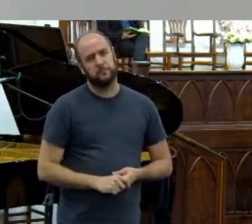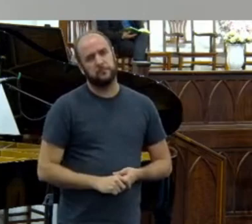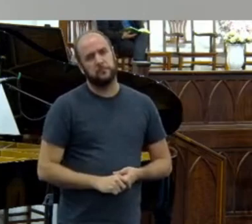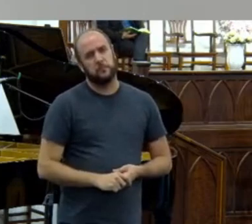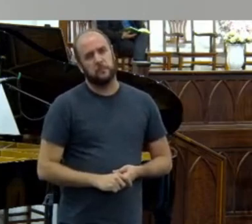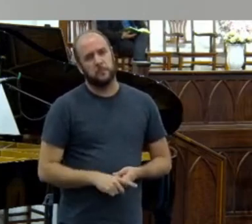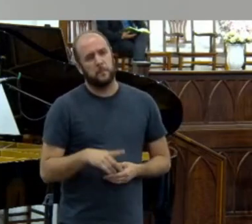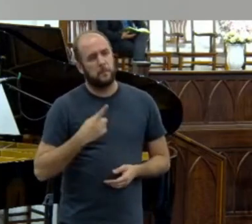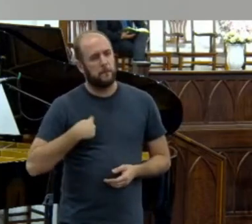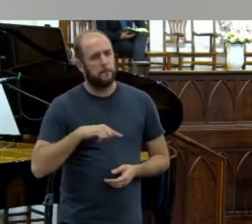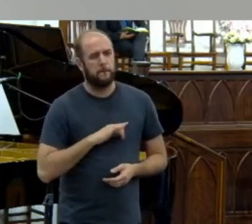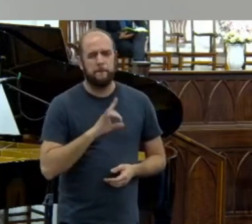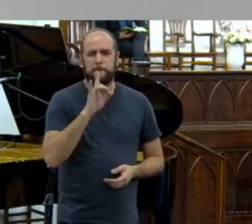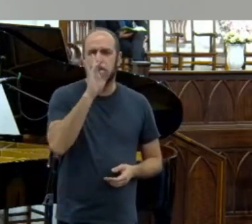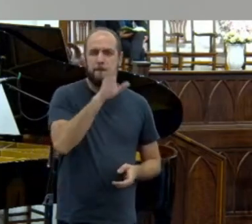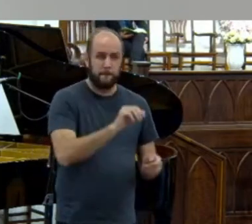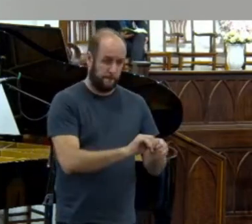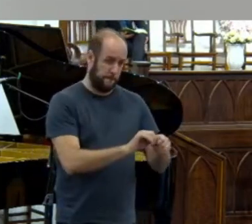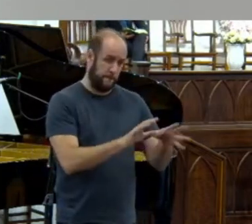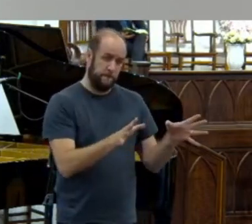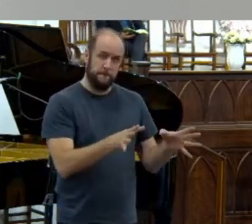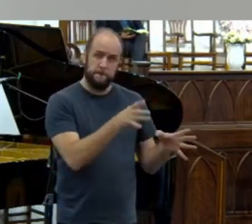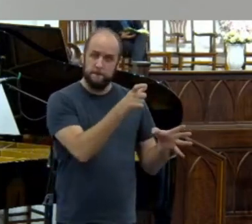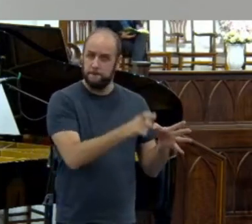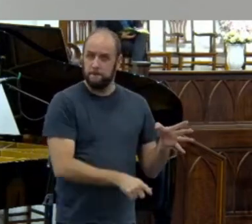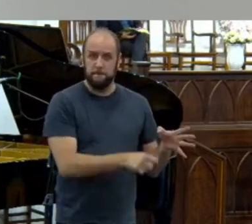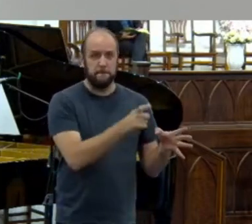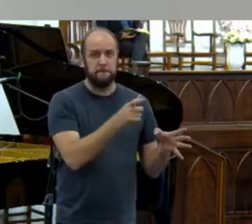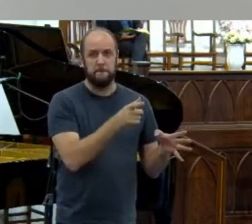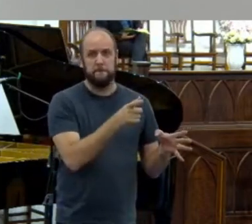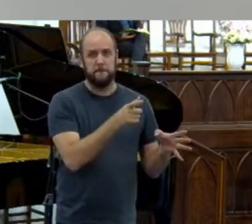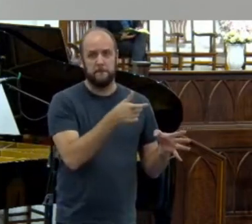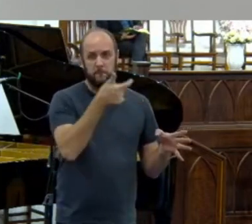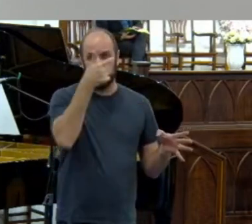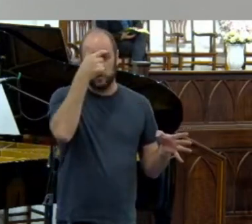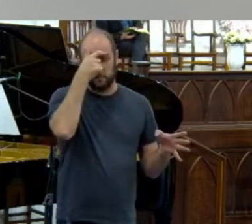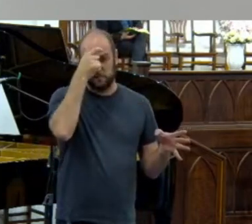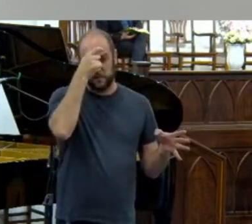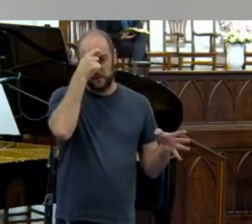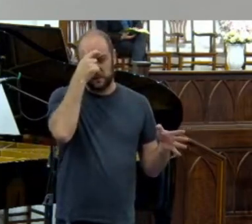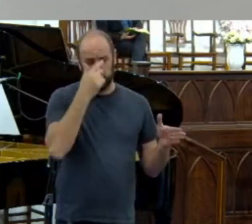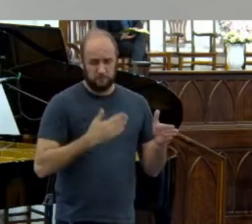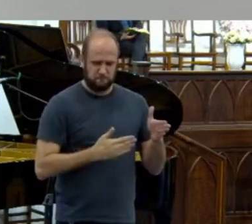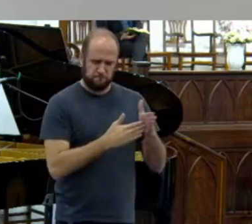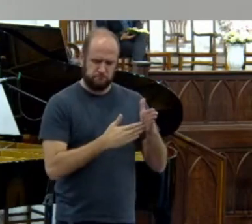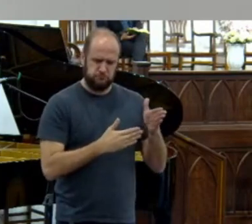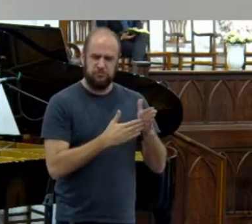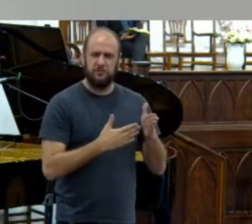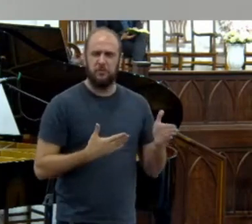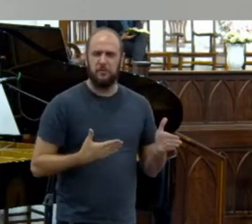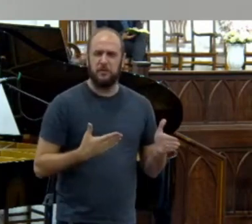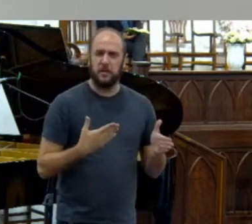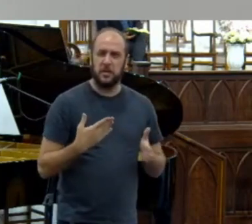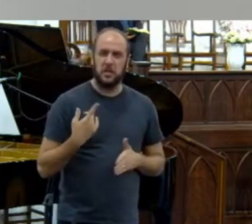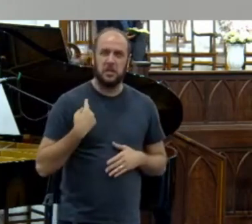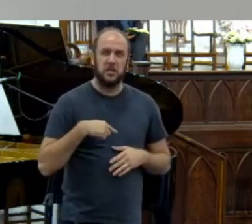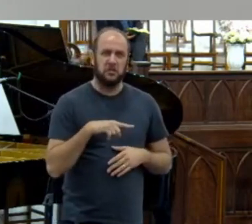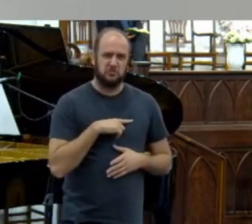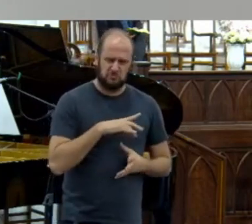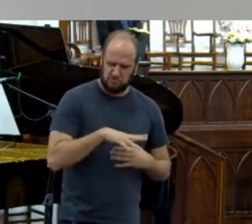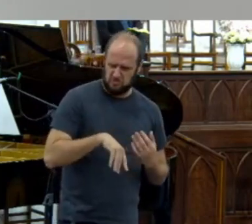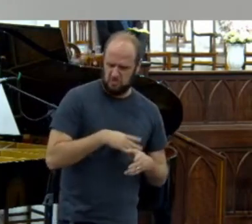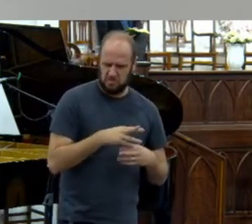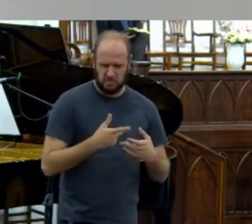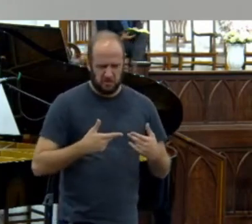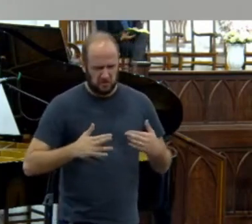Nós somos apenas criaturas com mentes finitas e estamos nos metendo a resolver coisas